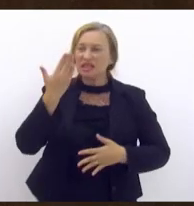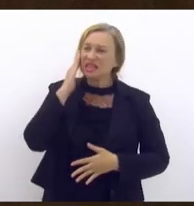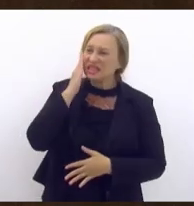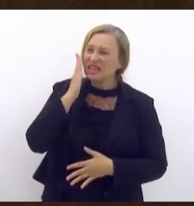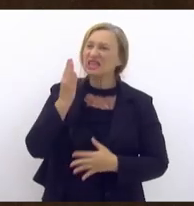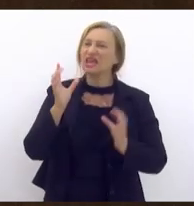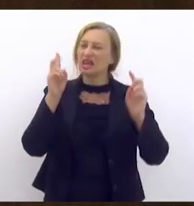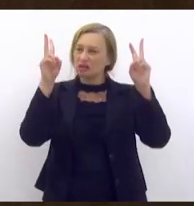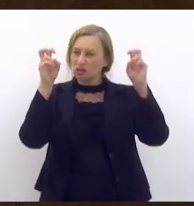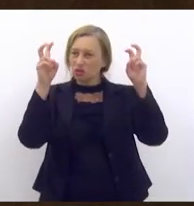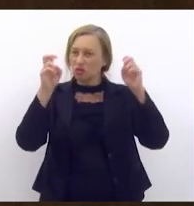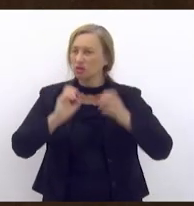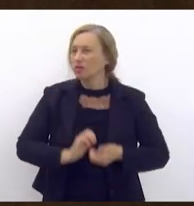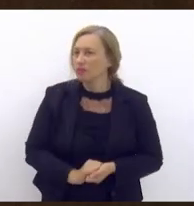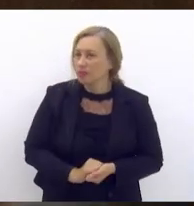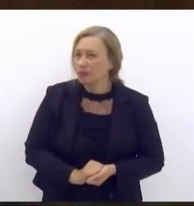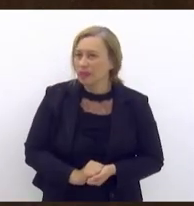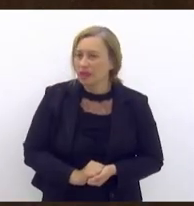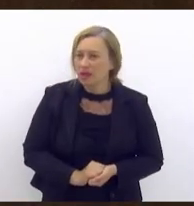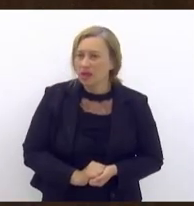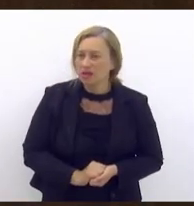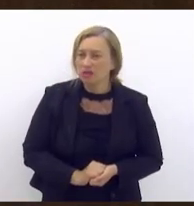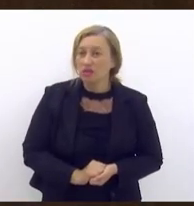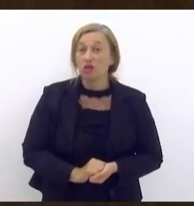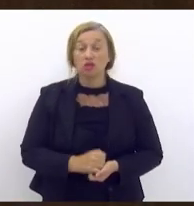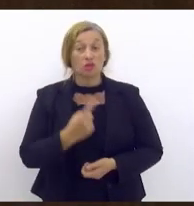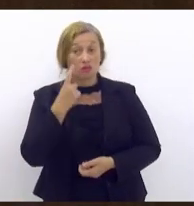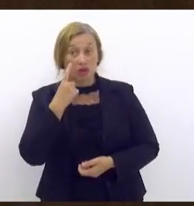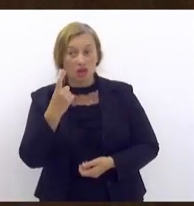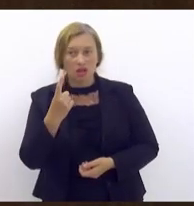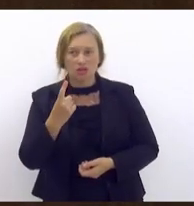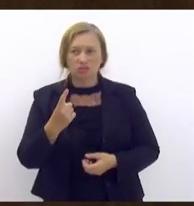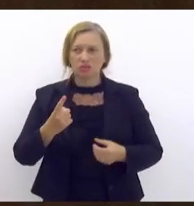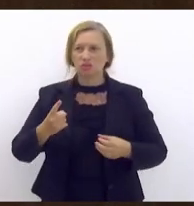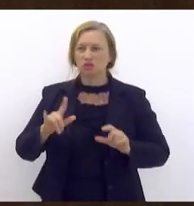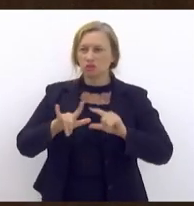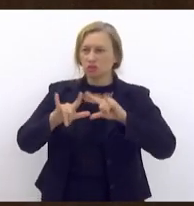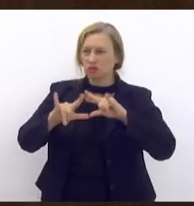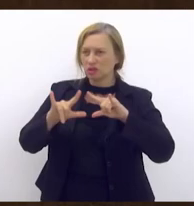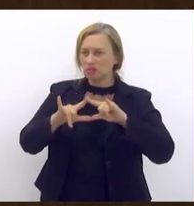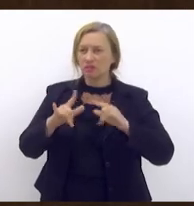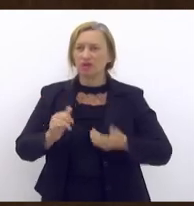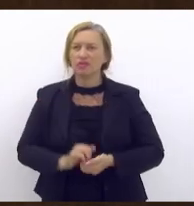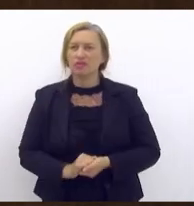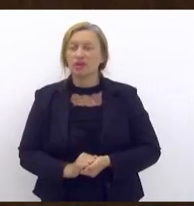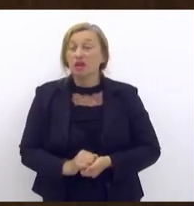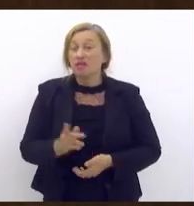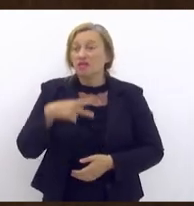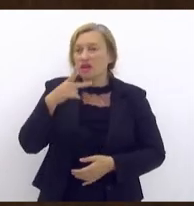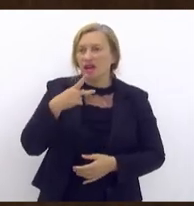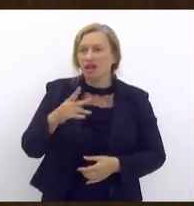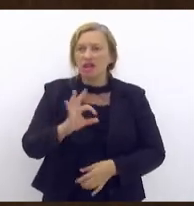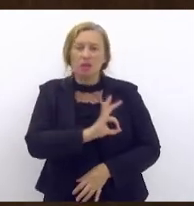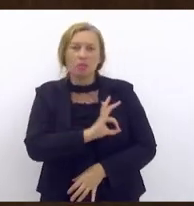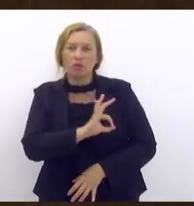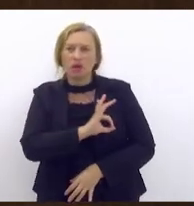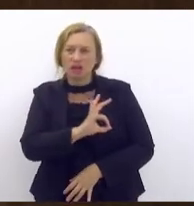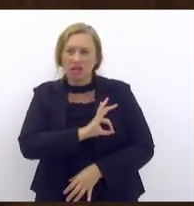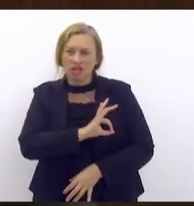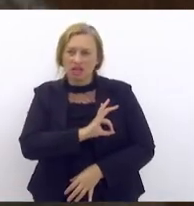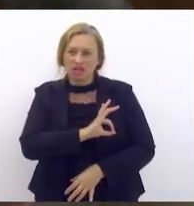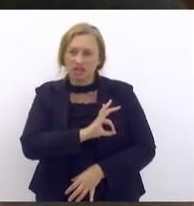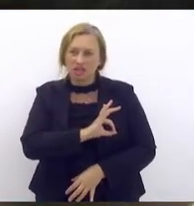população. O meu São José Operário é um dos bairros mais violentos desse estado. Então está aqui o prefeito Eduardo Paes dizendo que a Polícia Mineira trouxe